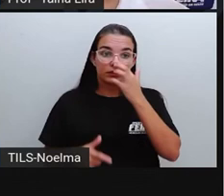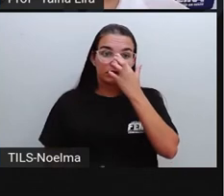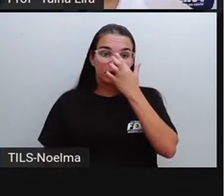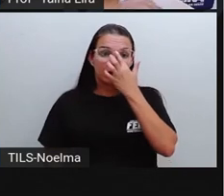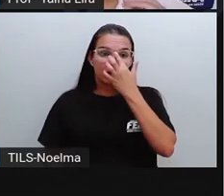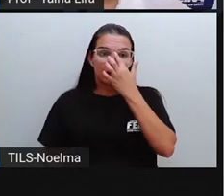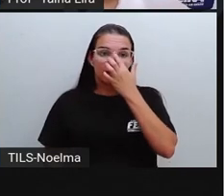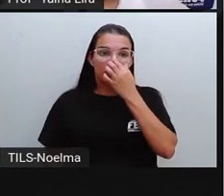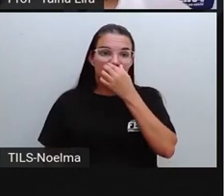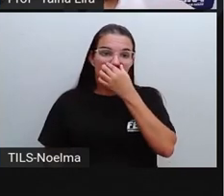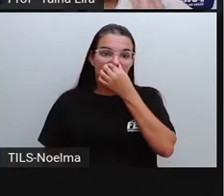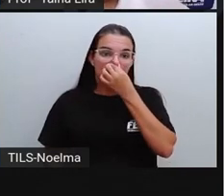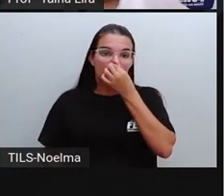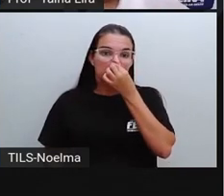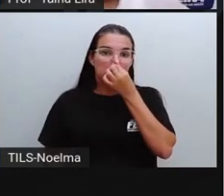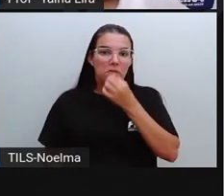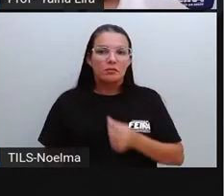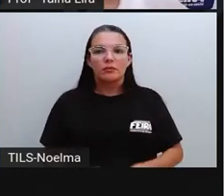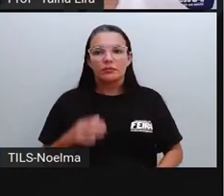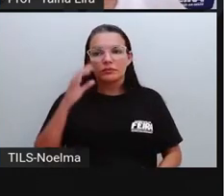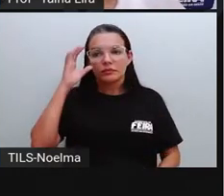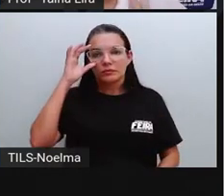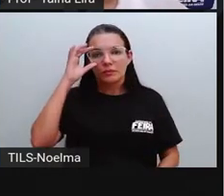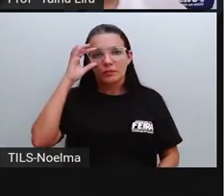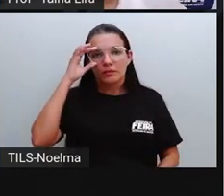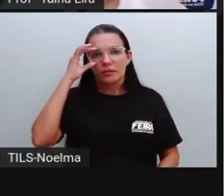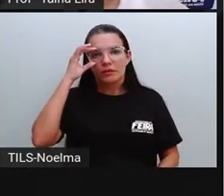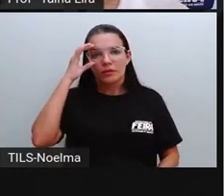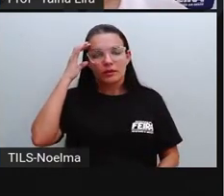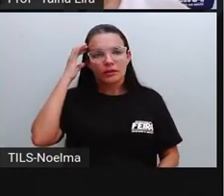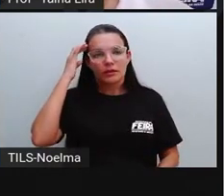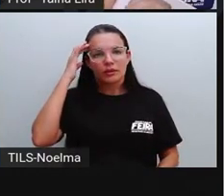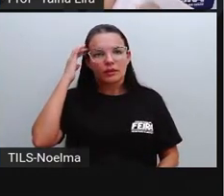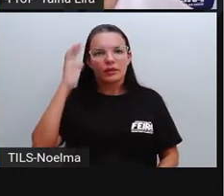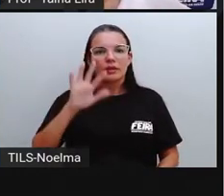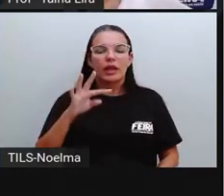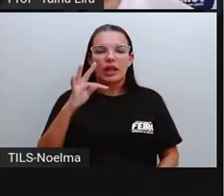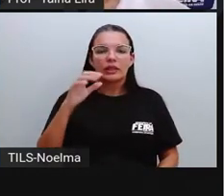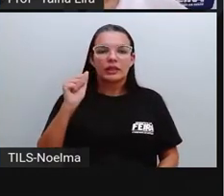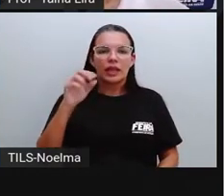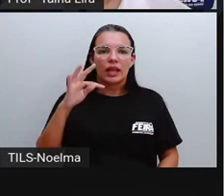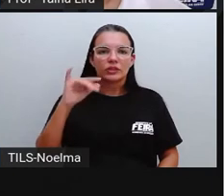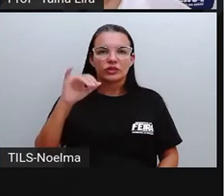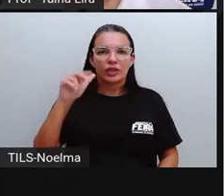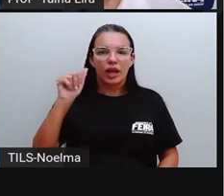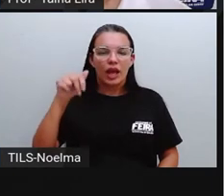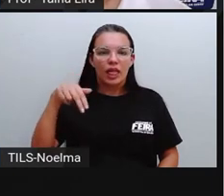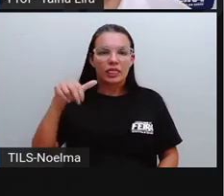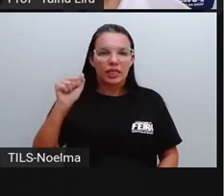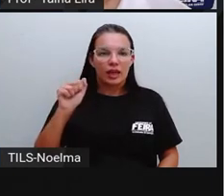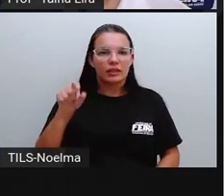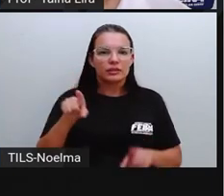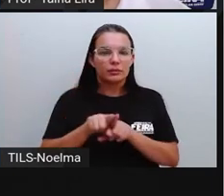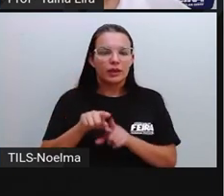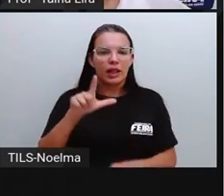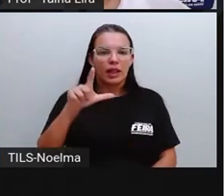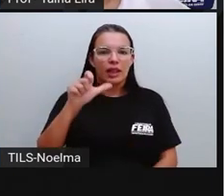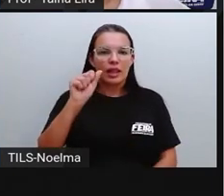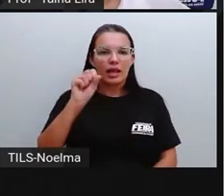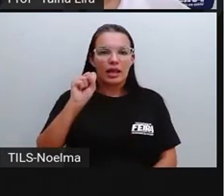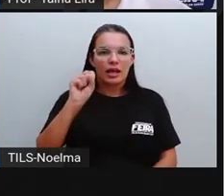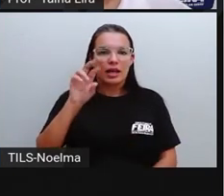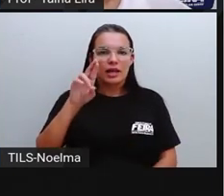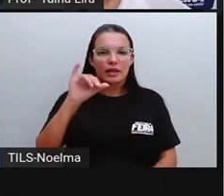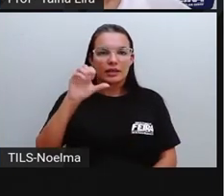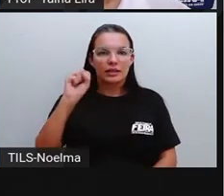mais uma questão de duas alunas aqui que estavam brincando, tá? Tatiana e Larissa estão brincando com o jogo da